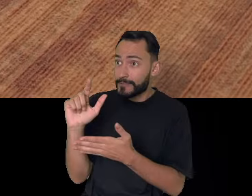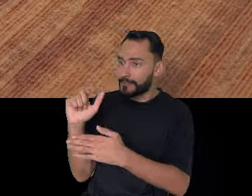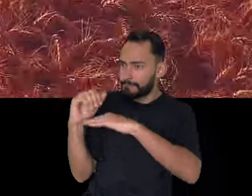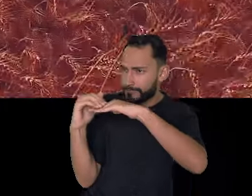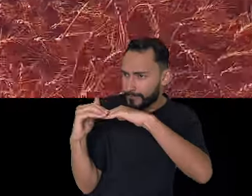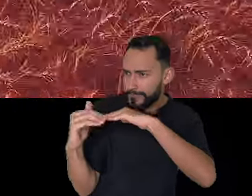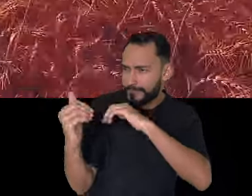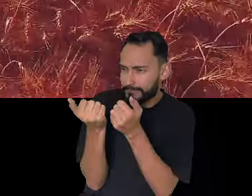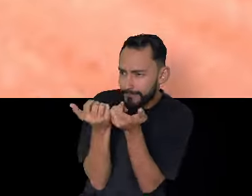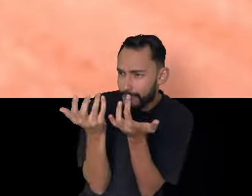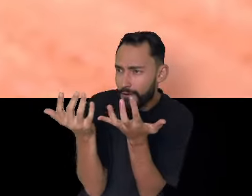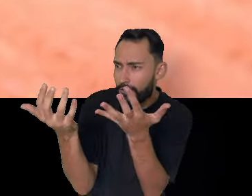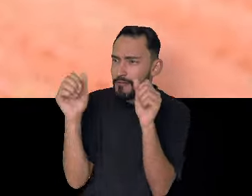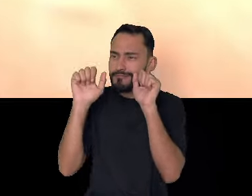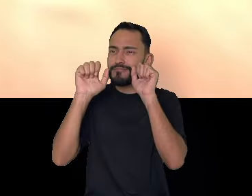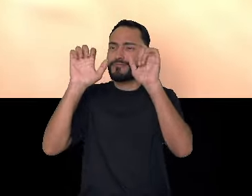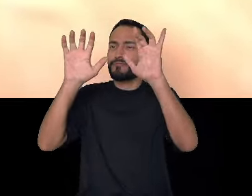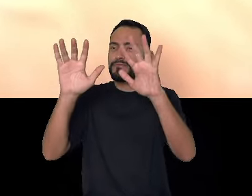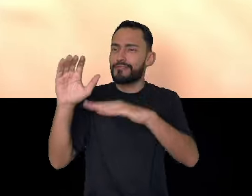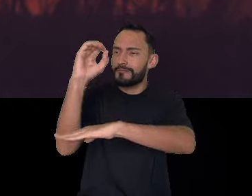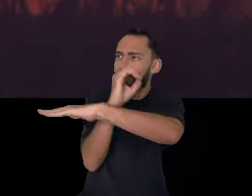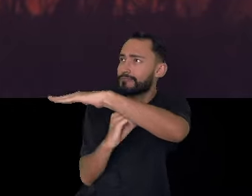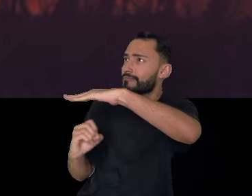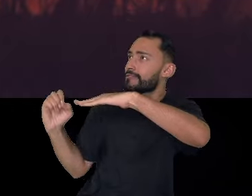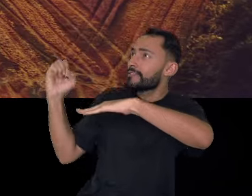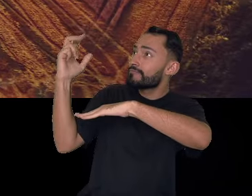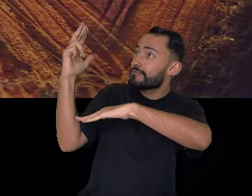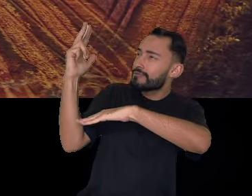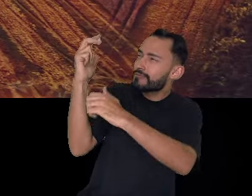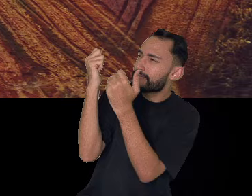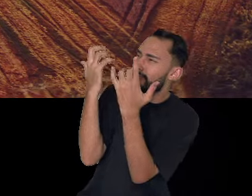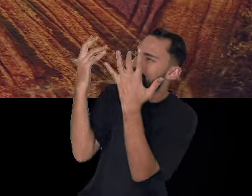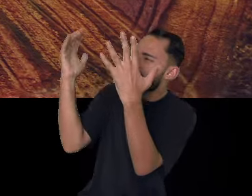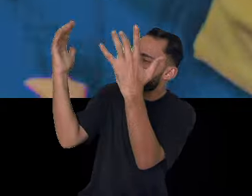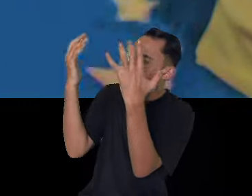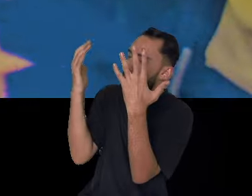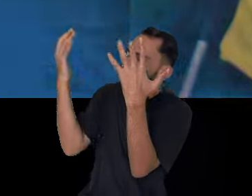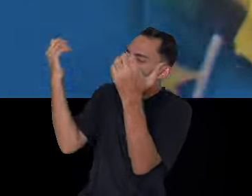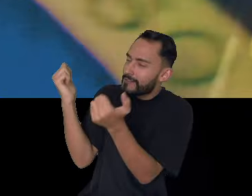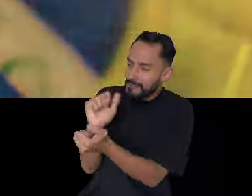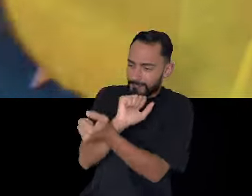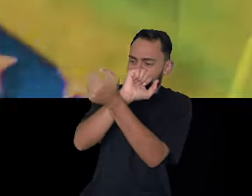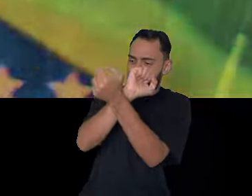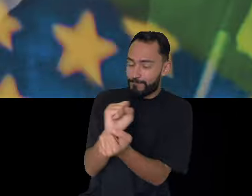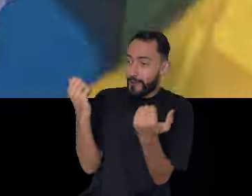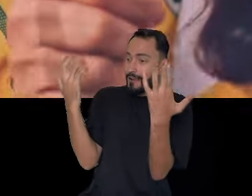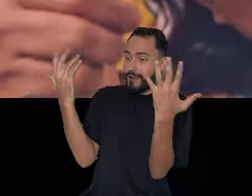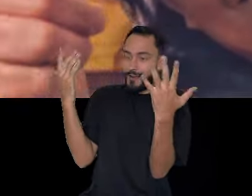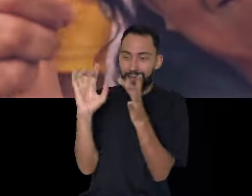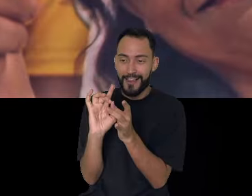Neste solo abençoado, onde o sol brilha sem fim, quero a